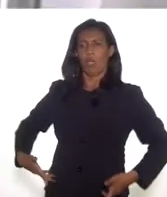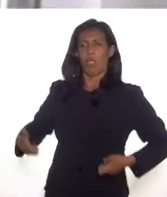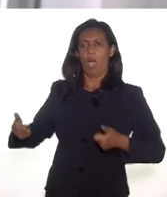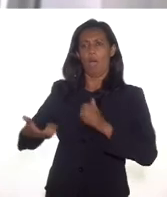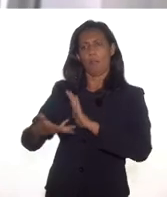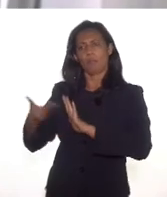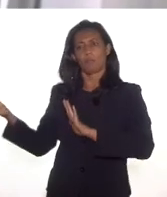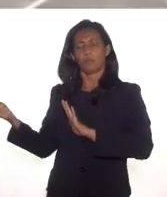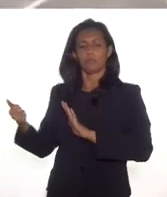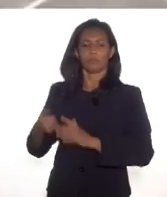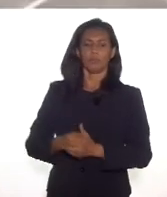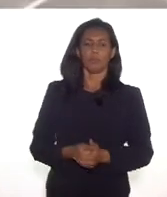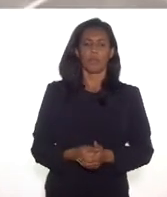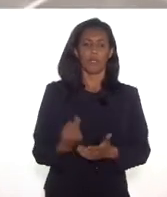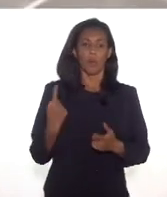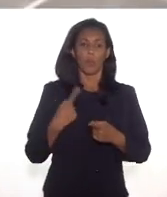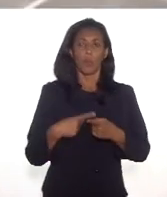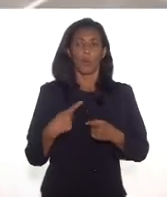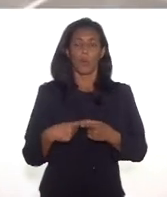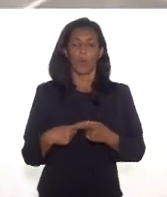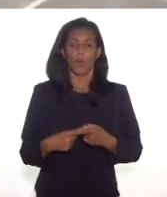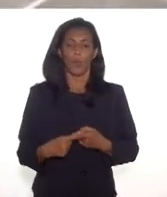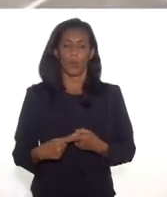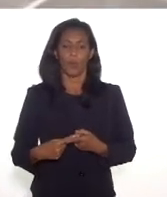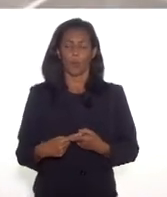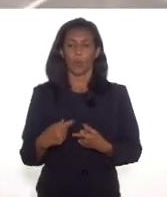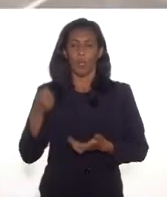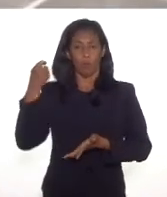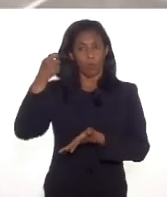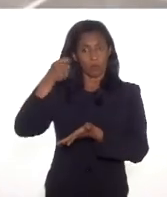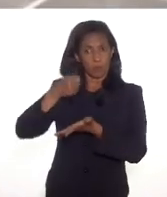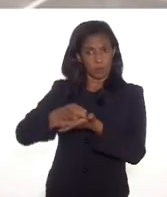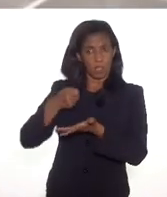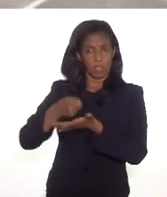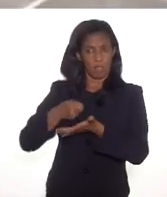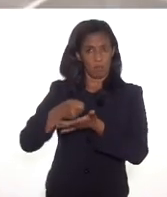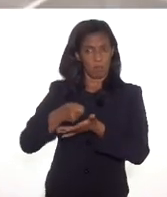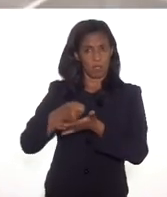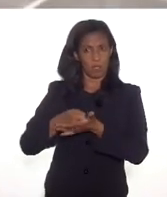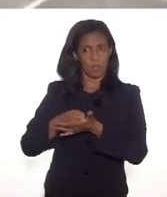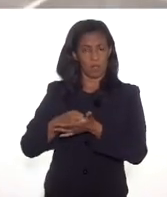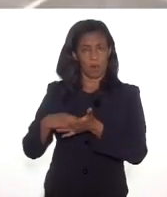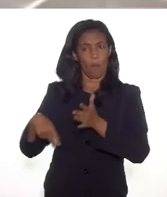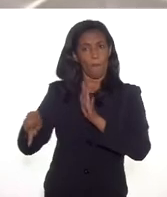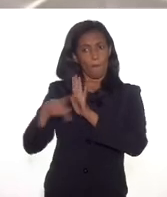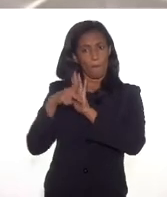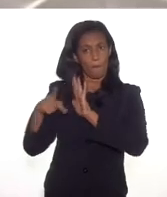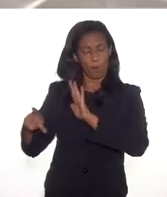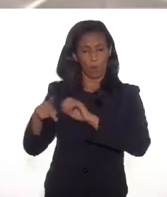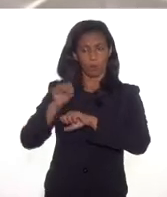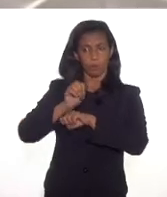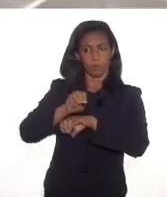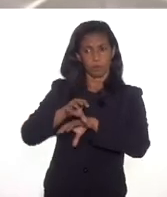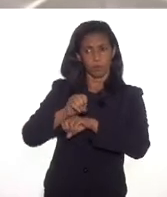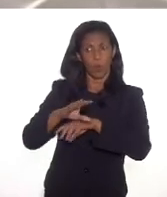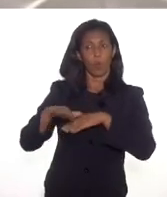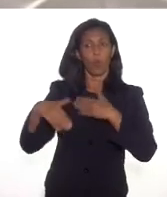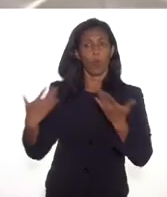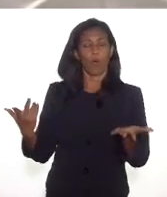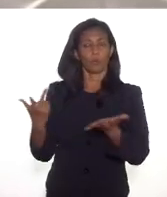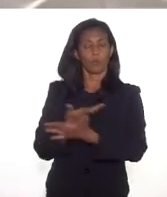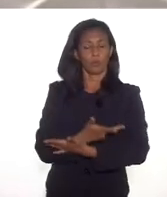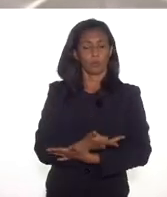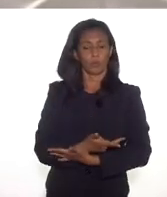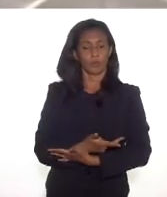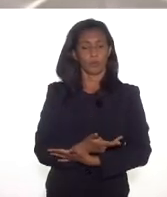arma, que é uma determinação no procedimento disciplinar quando o procedimento,